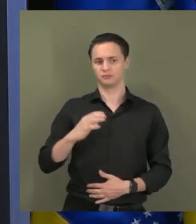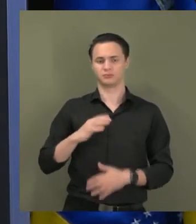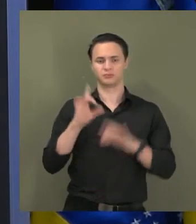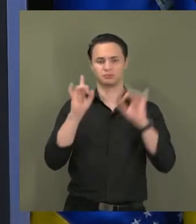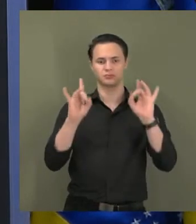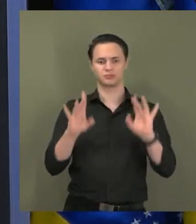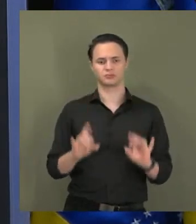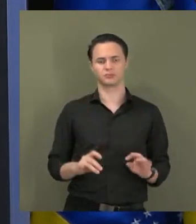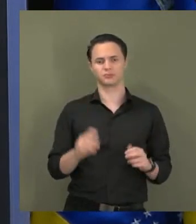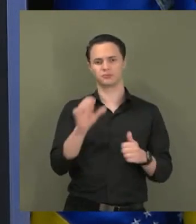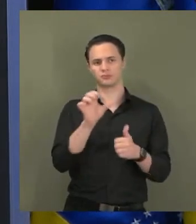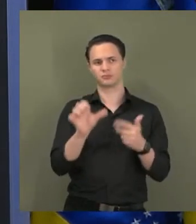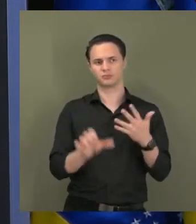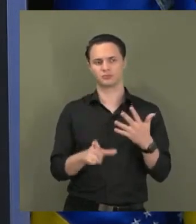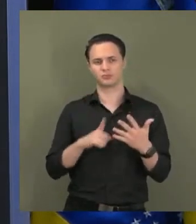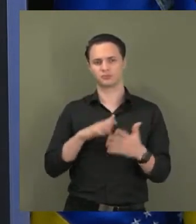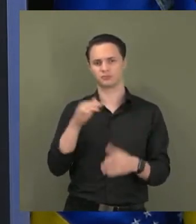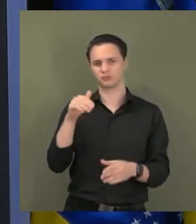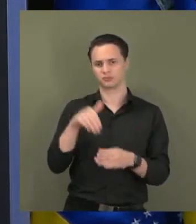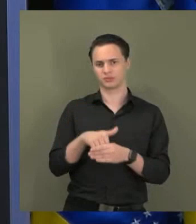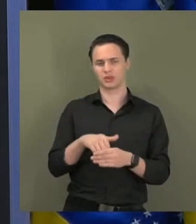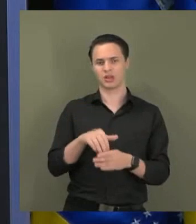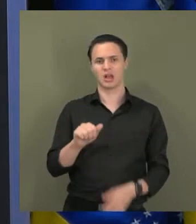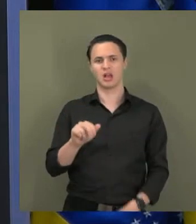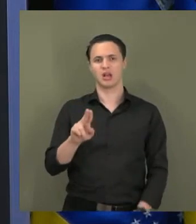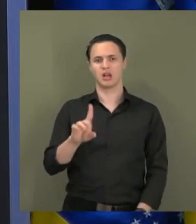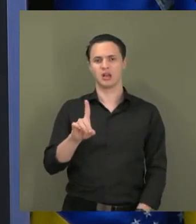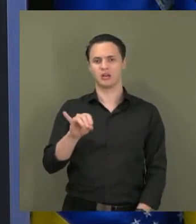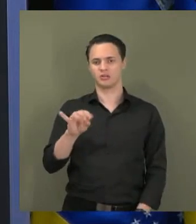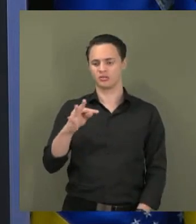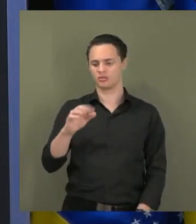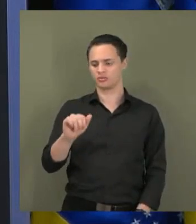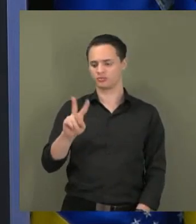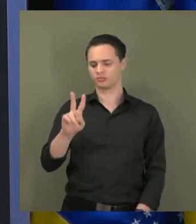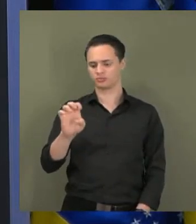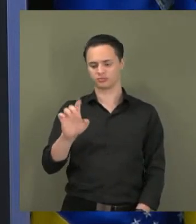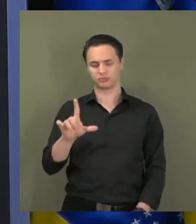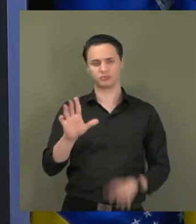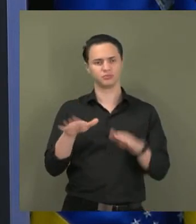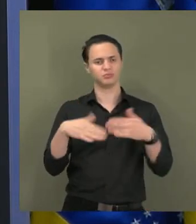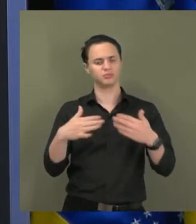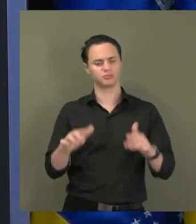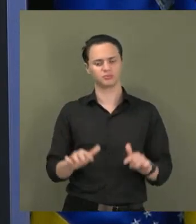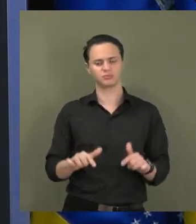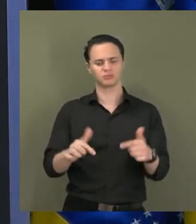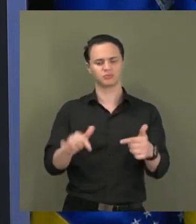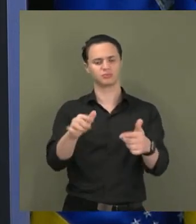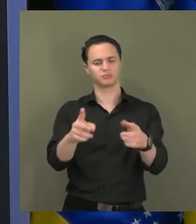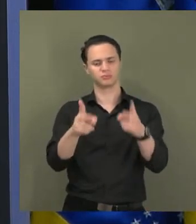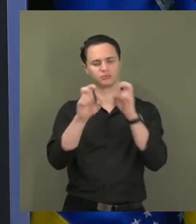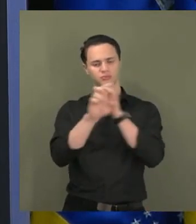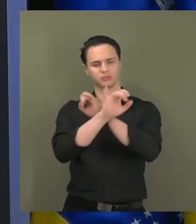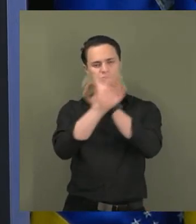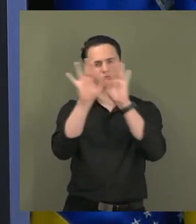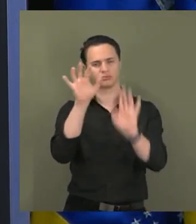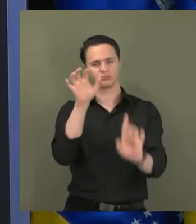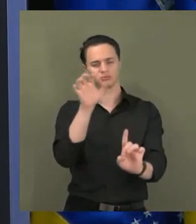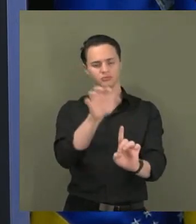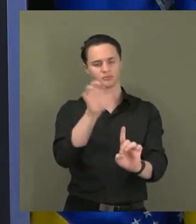especial que analisava o voto auditável no Brasil. Tal atitude claramente